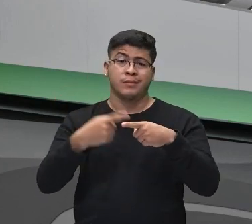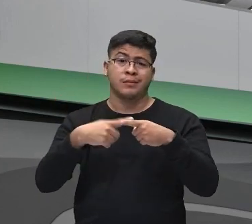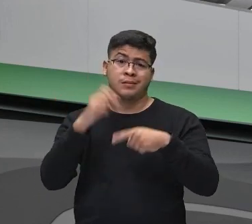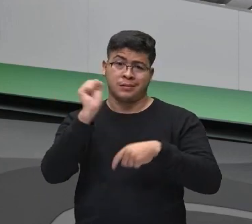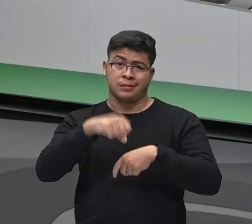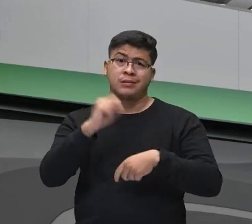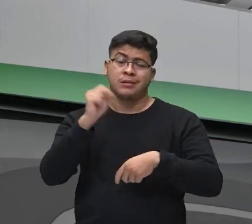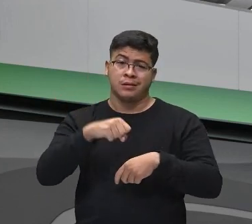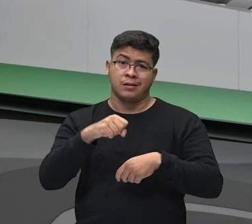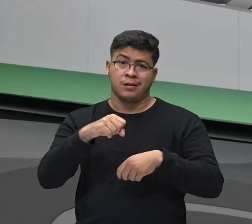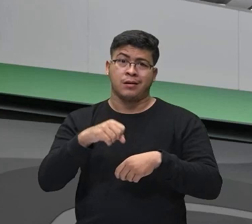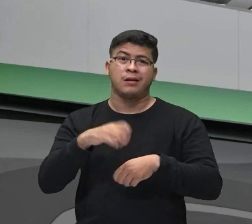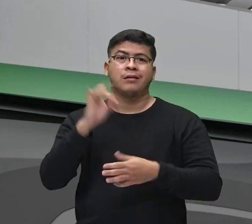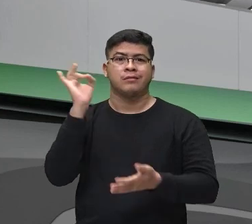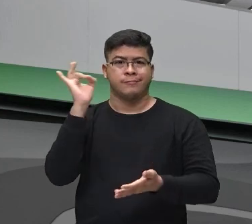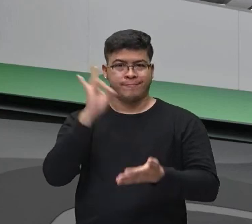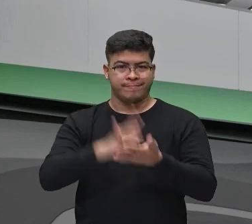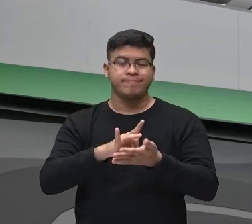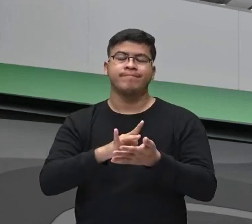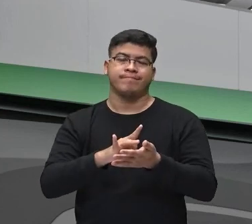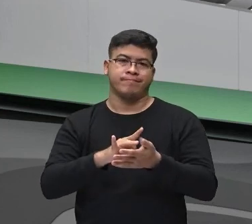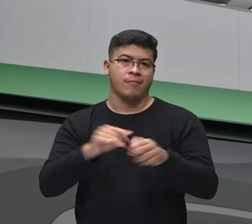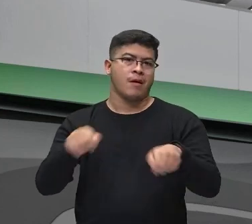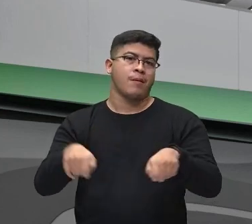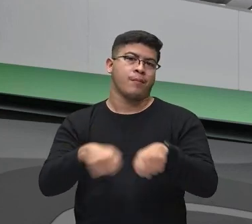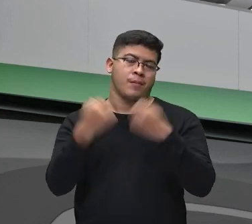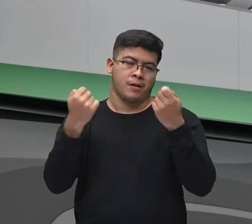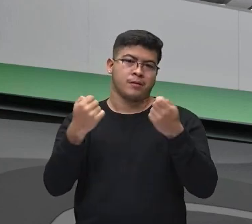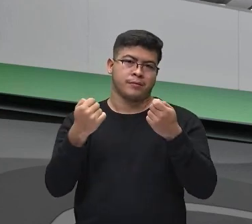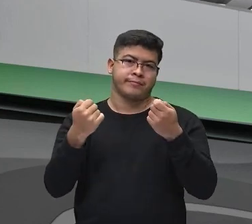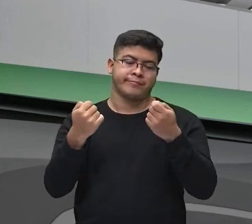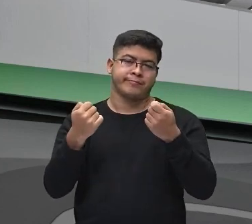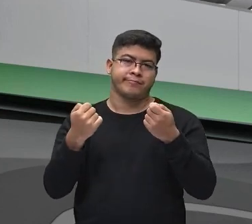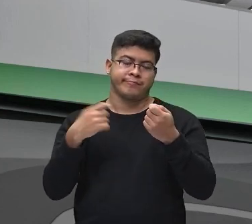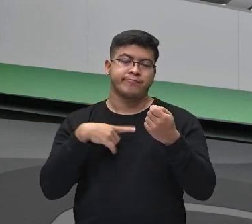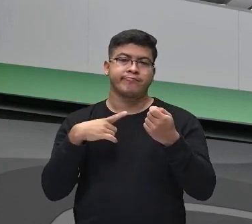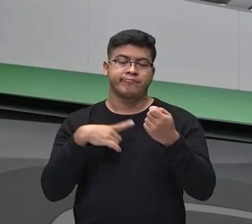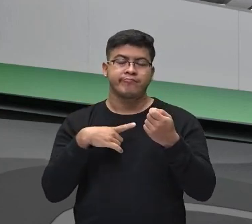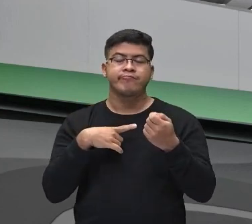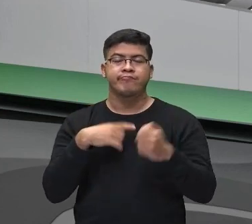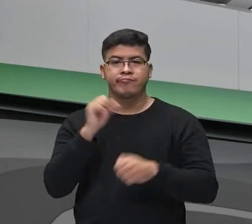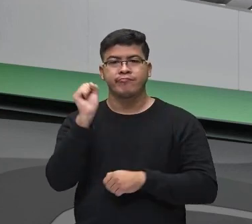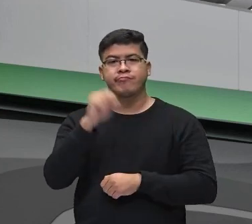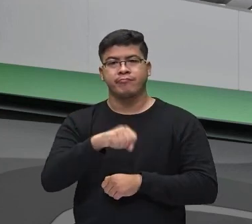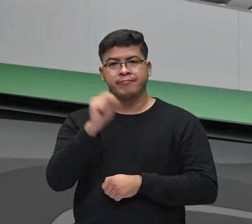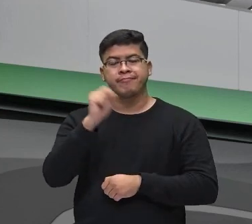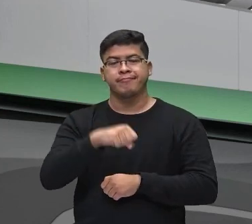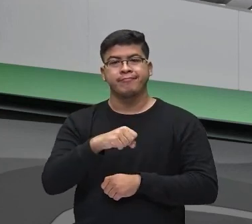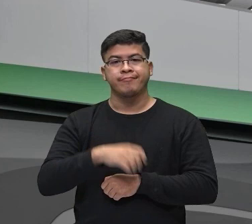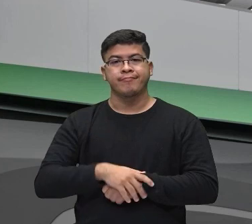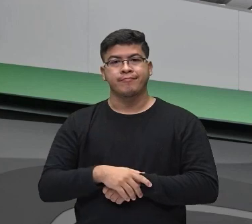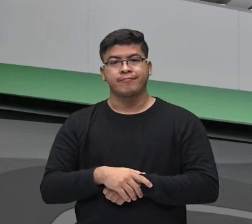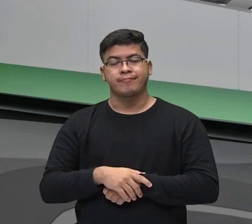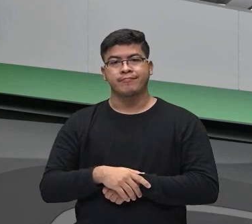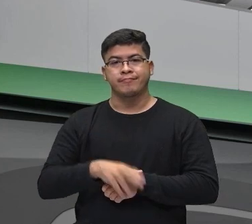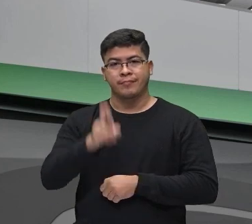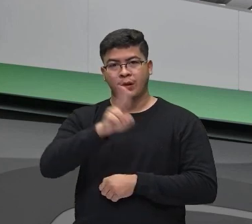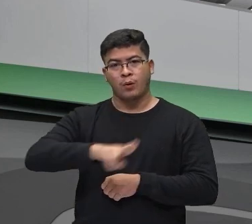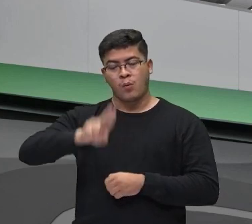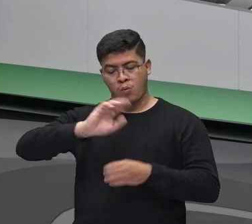dentro, para garantir que aquele líquido permaneça por mais tempo naquela temperatura, são utilizadas